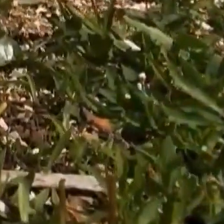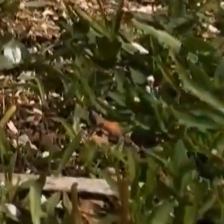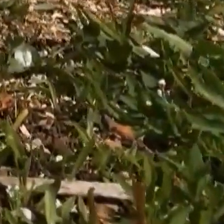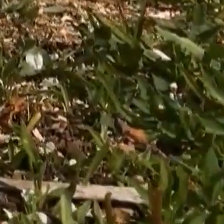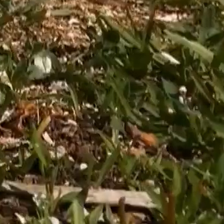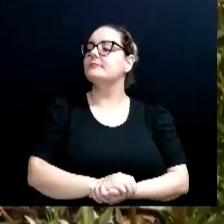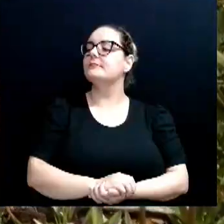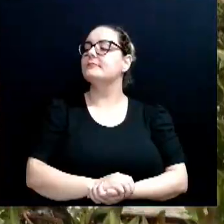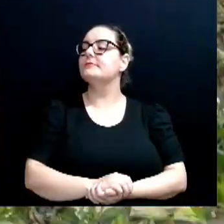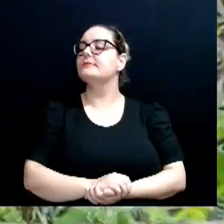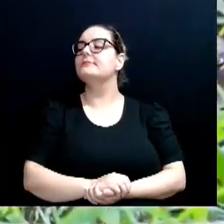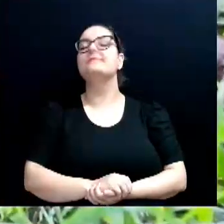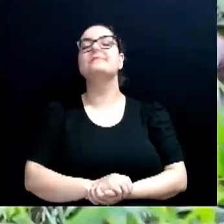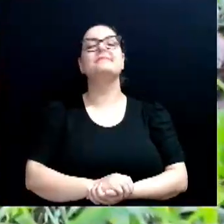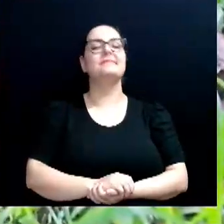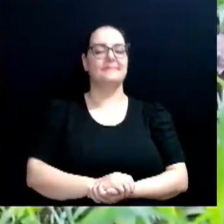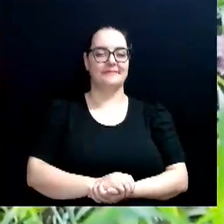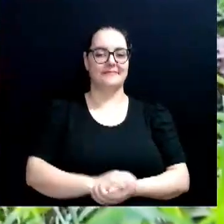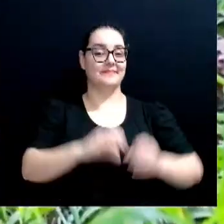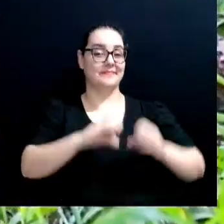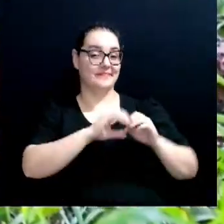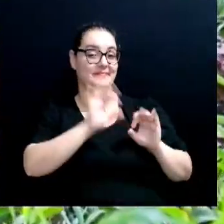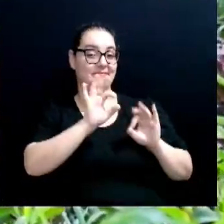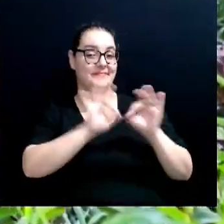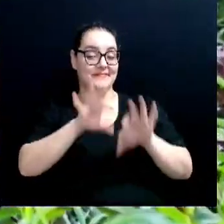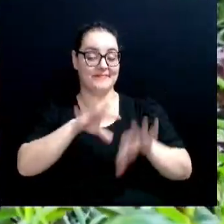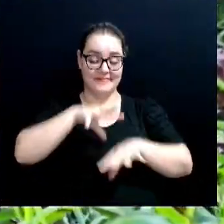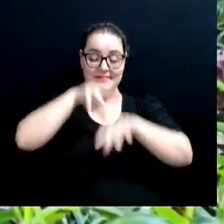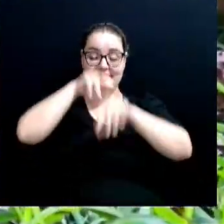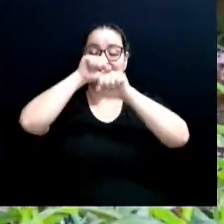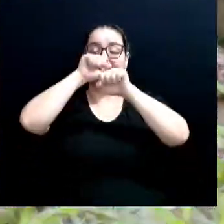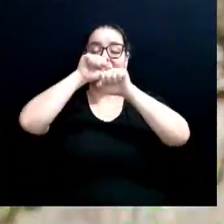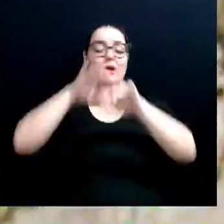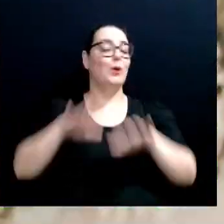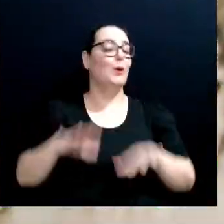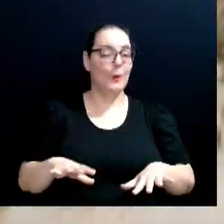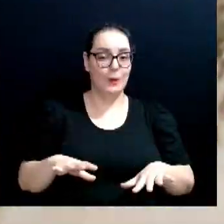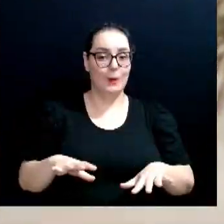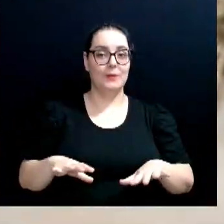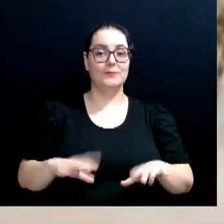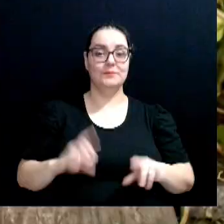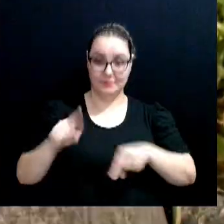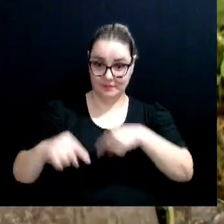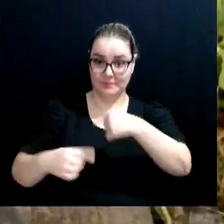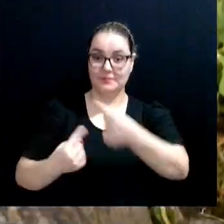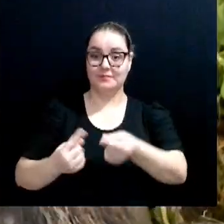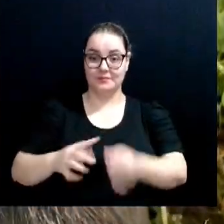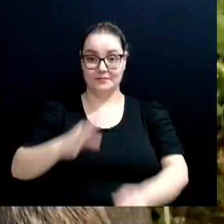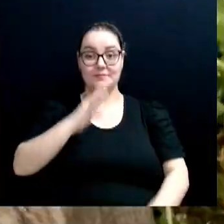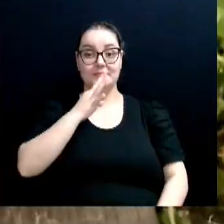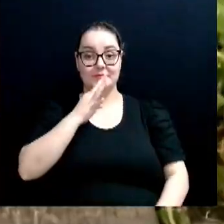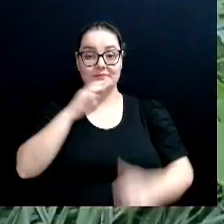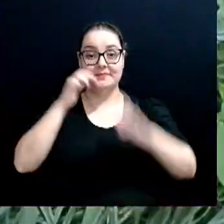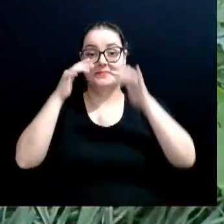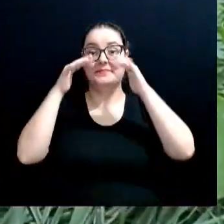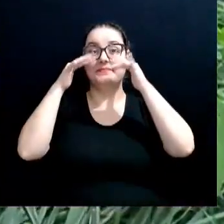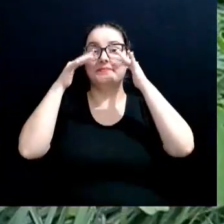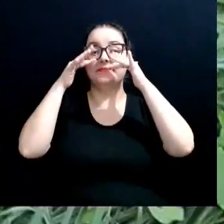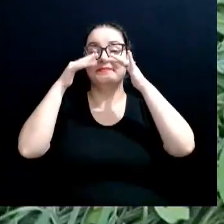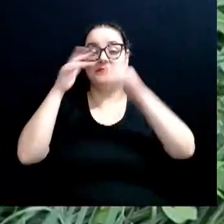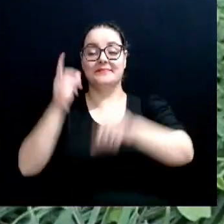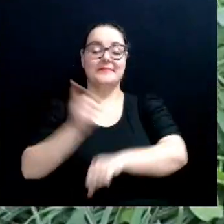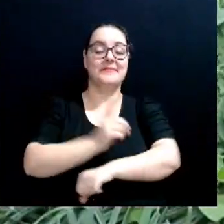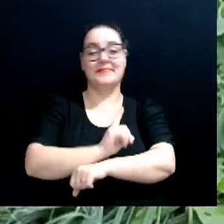Prepare o seu coração, respire fundo, porque a seguir você vai conhecer olhinhos brilhantes,